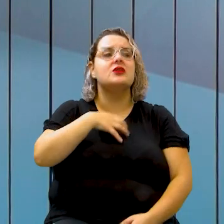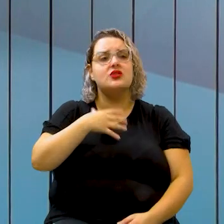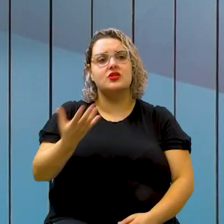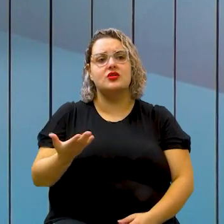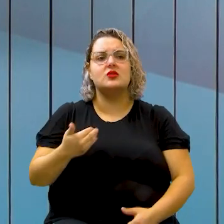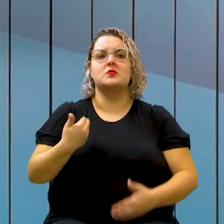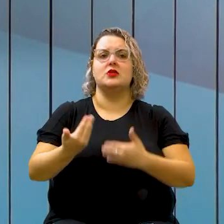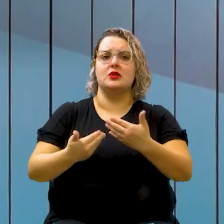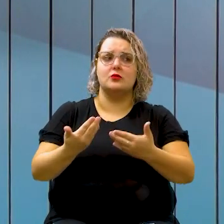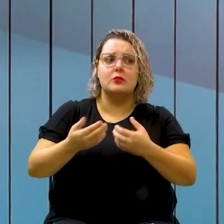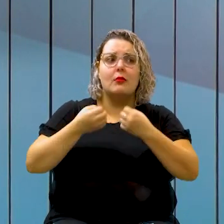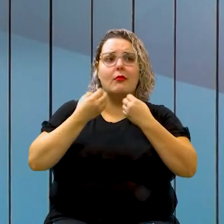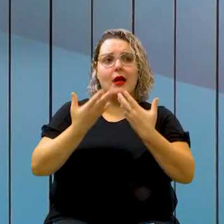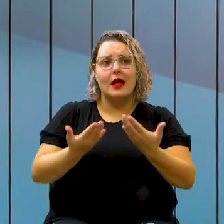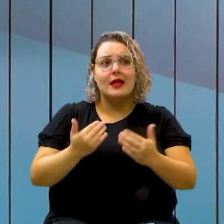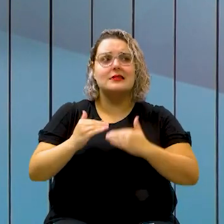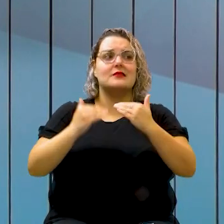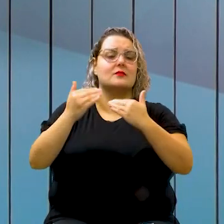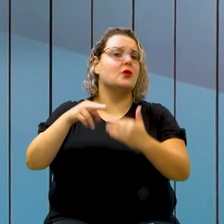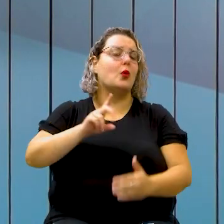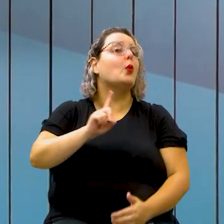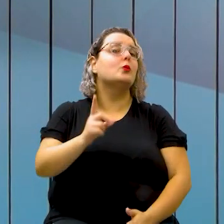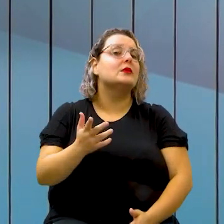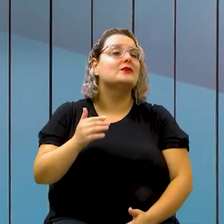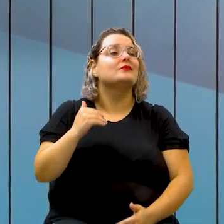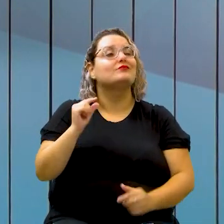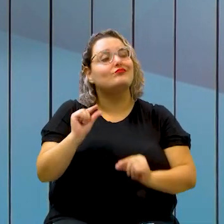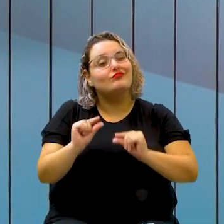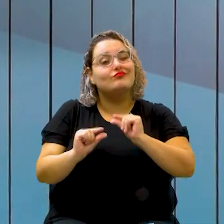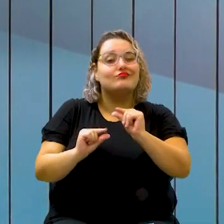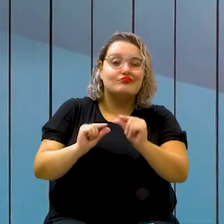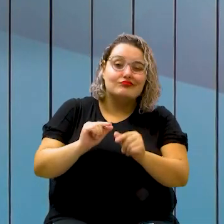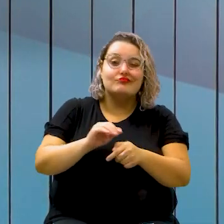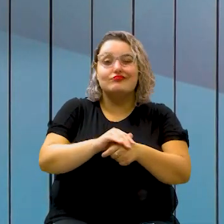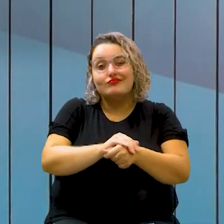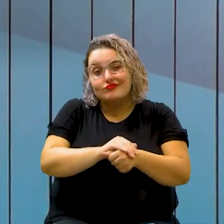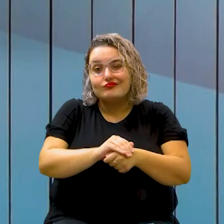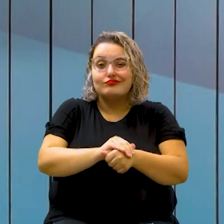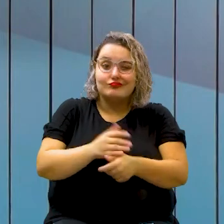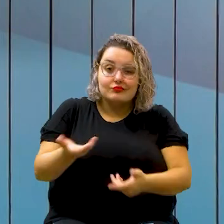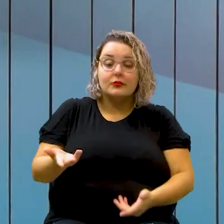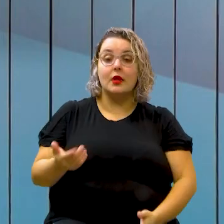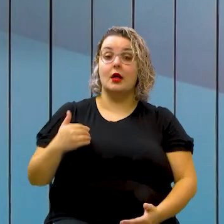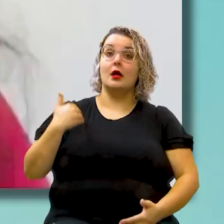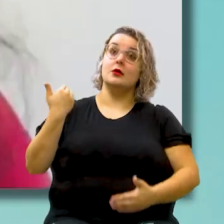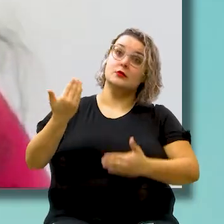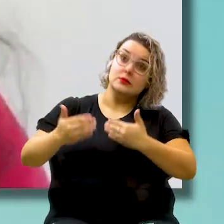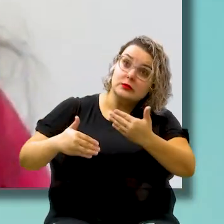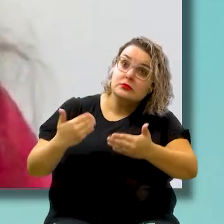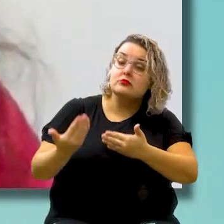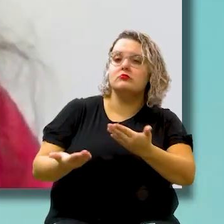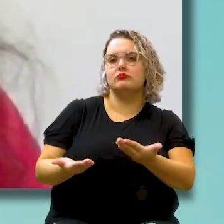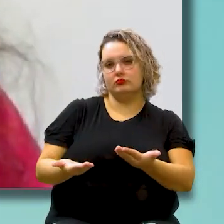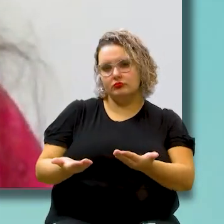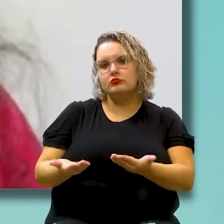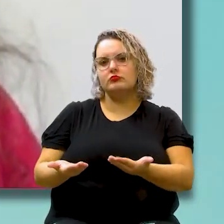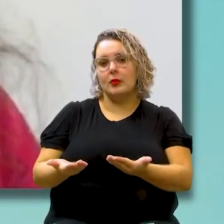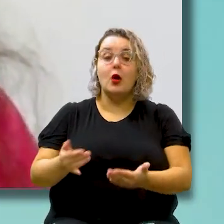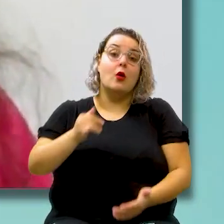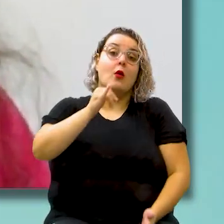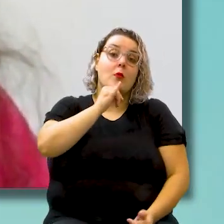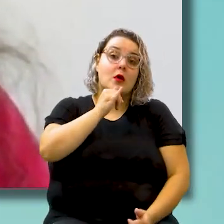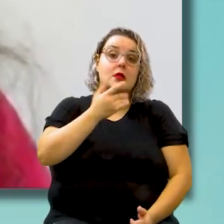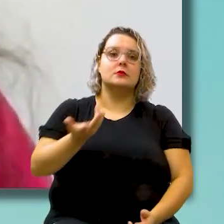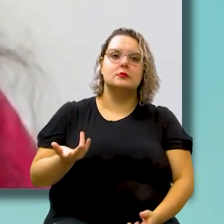essa situação? Estamos caminhando, estamos evoluindo ou apenas engatinhando? A gente está caminhando no sentido de,